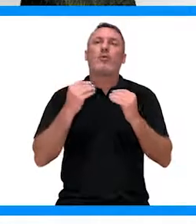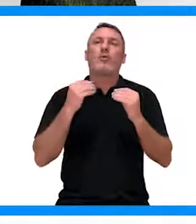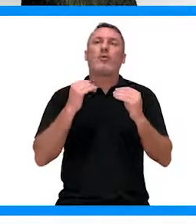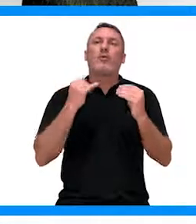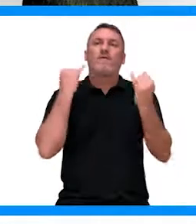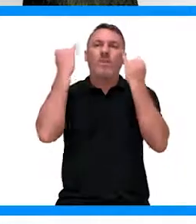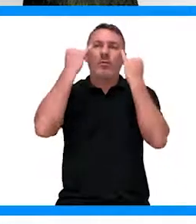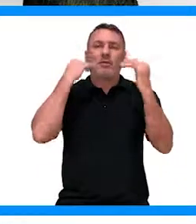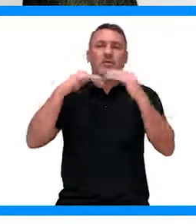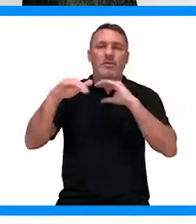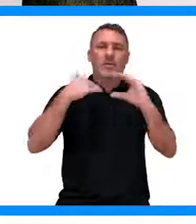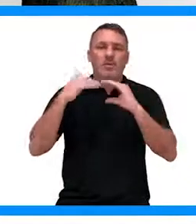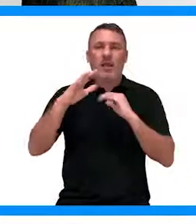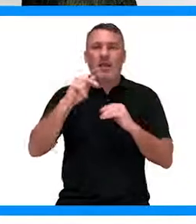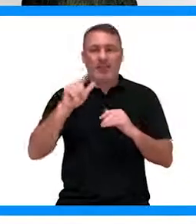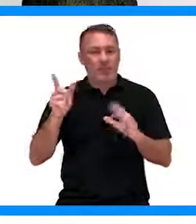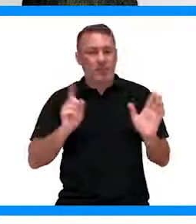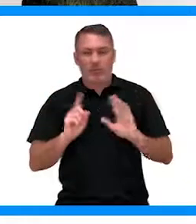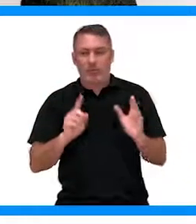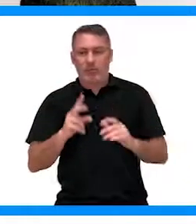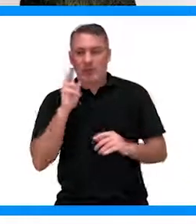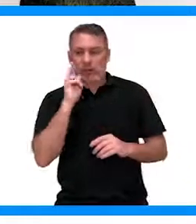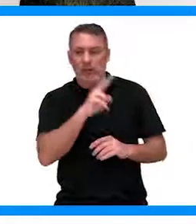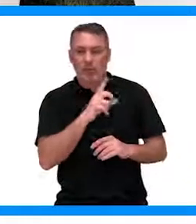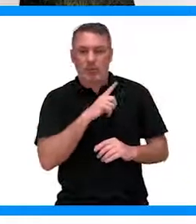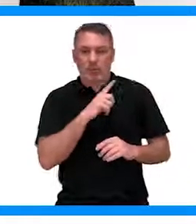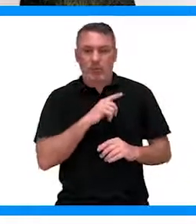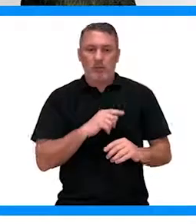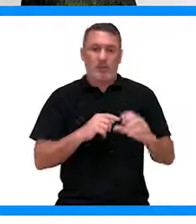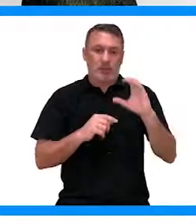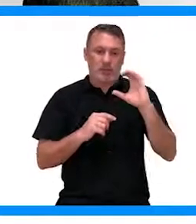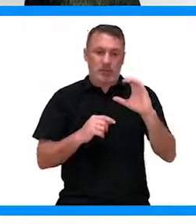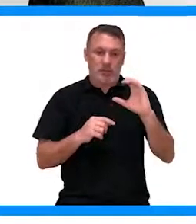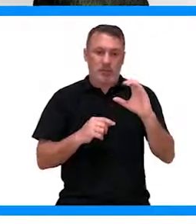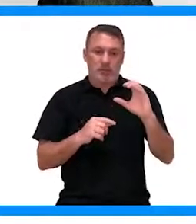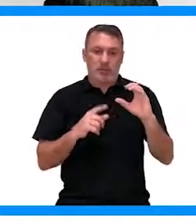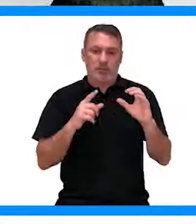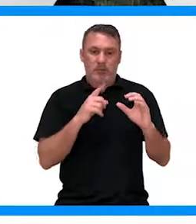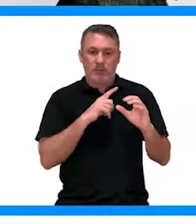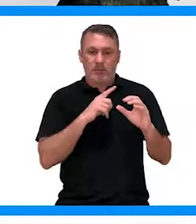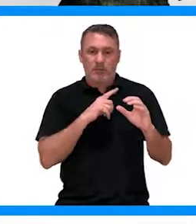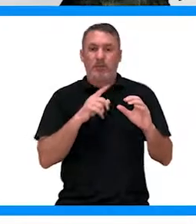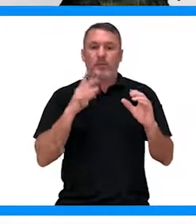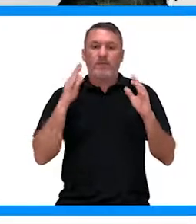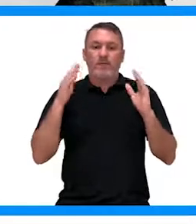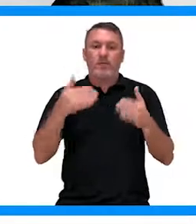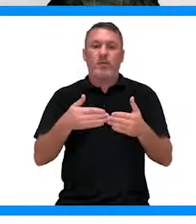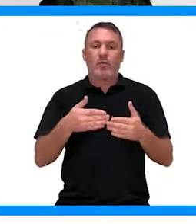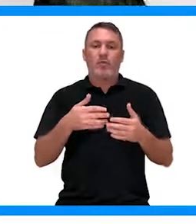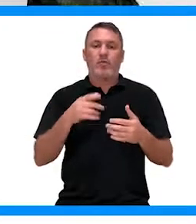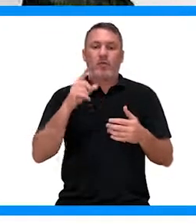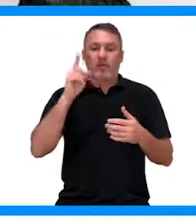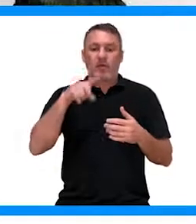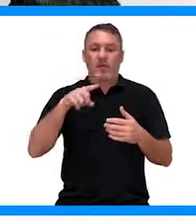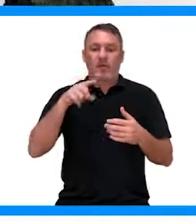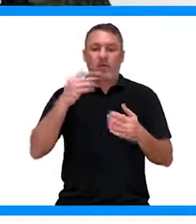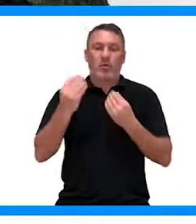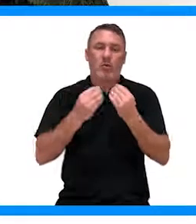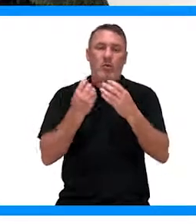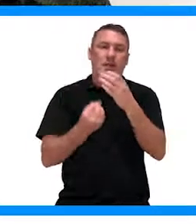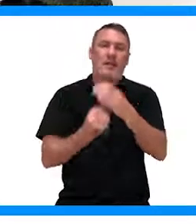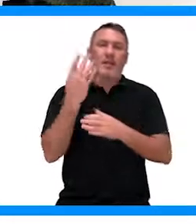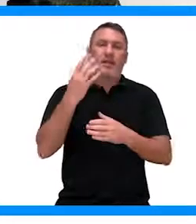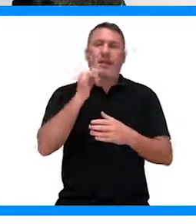falando do canal, né? E aí a gente vai observar que a C, o interlocutor, é o foco do enunciador na construção